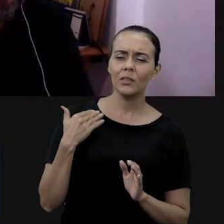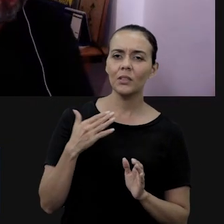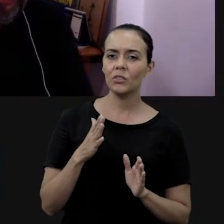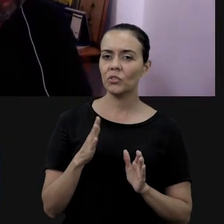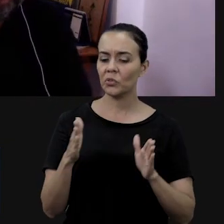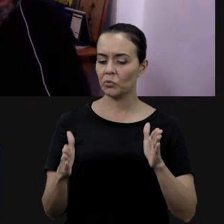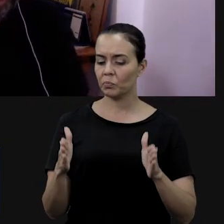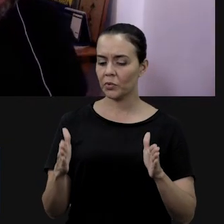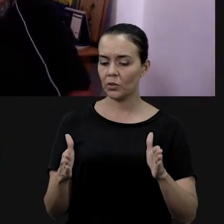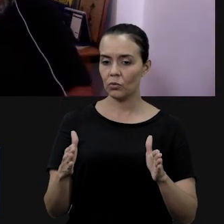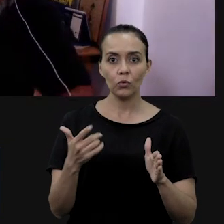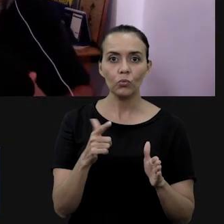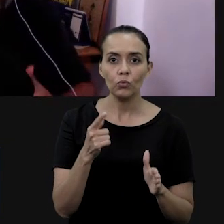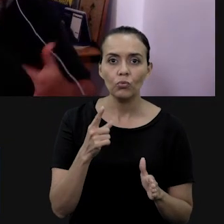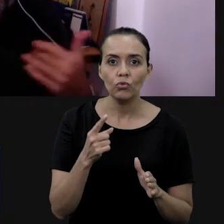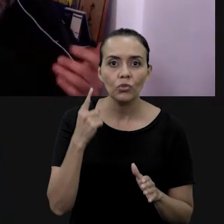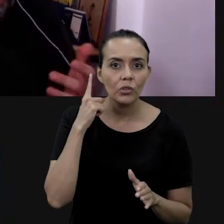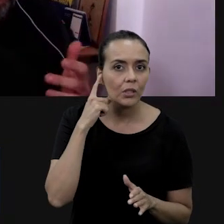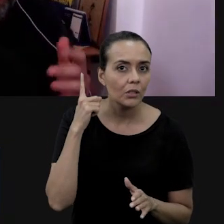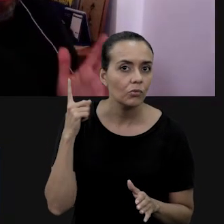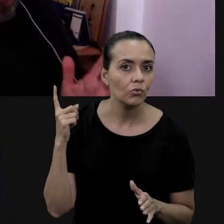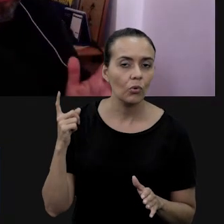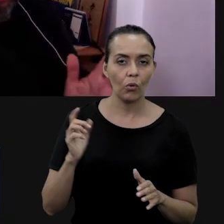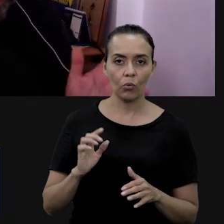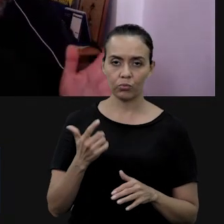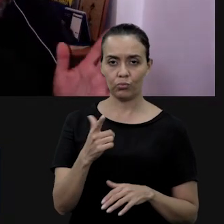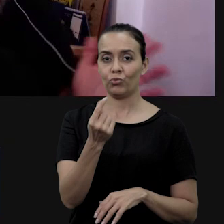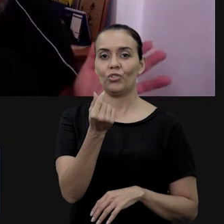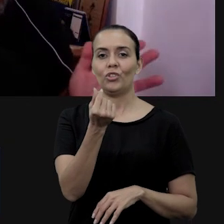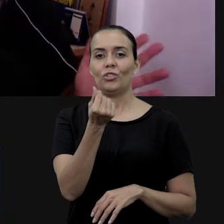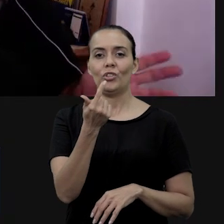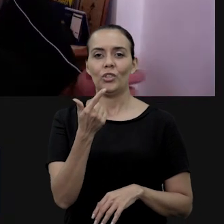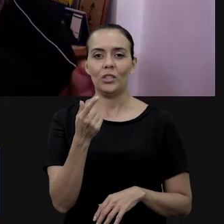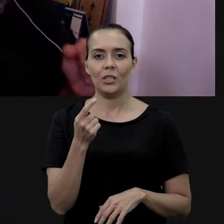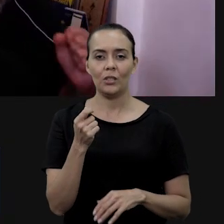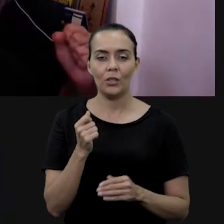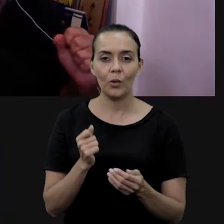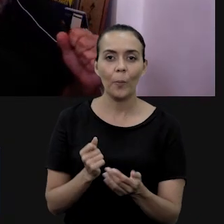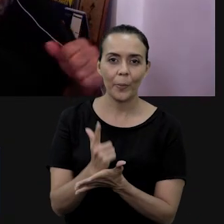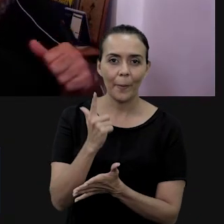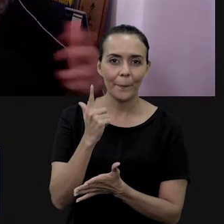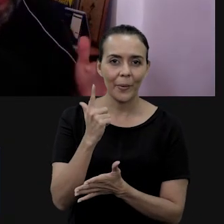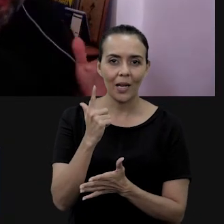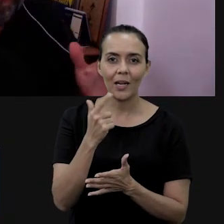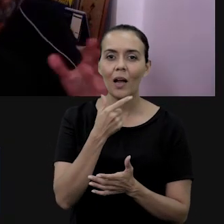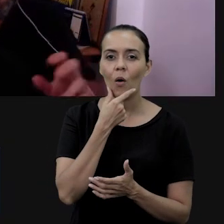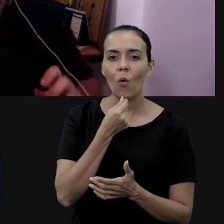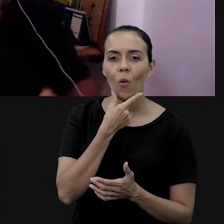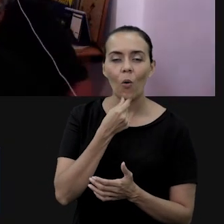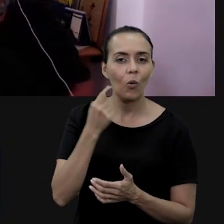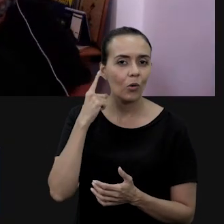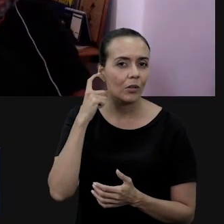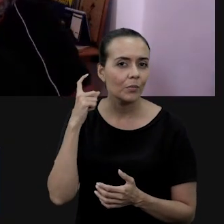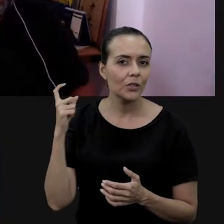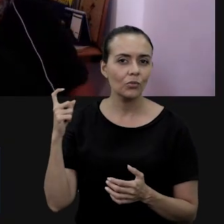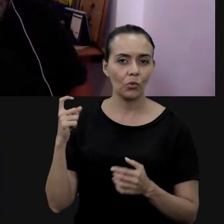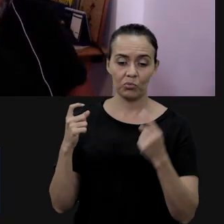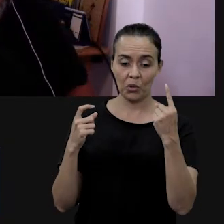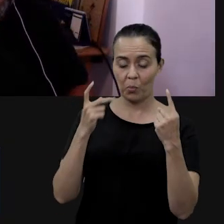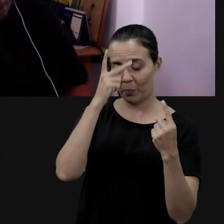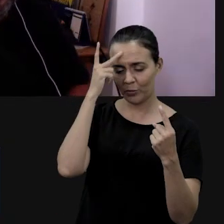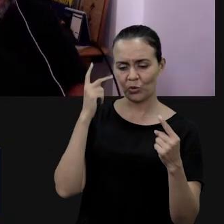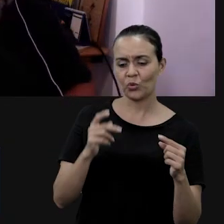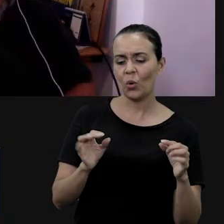Brasil já houve um tempo em que não tinha o técnico de som, ou eles não tinham verba para contratar um técnico de